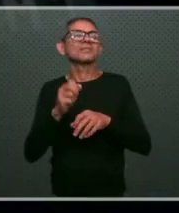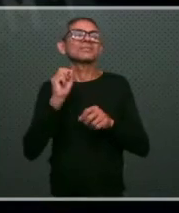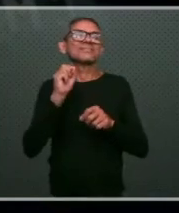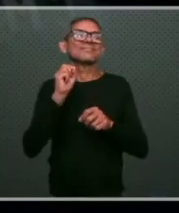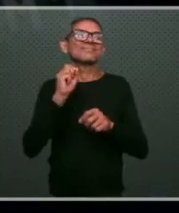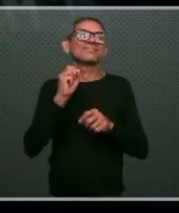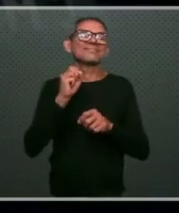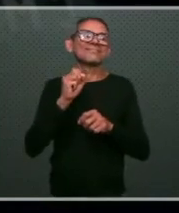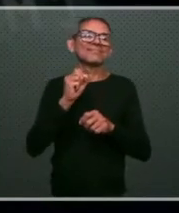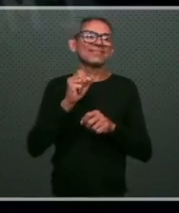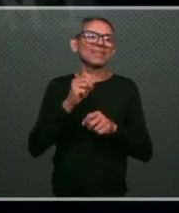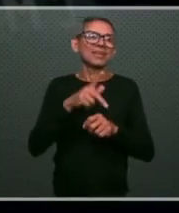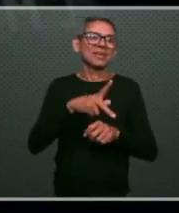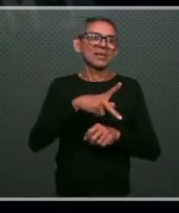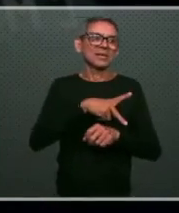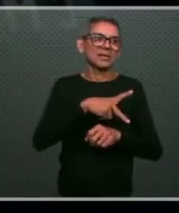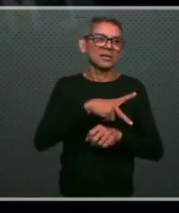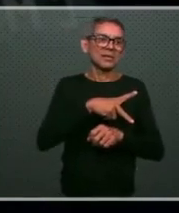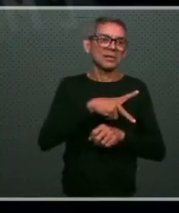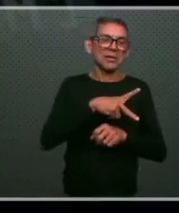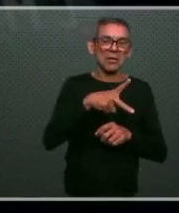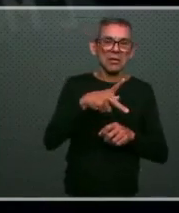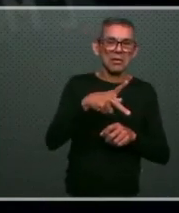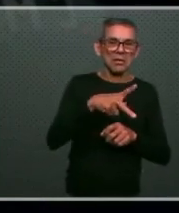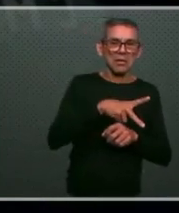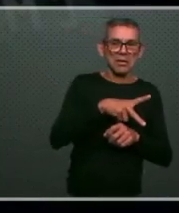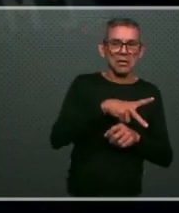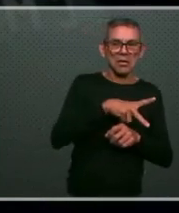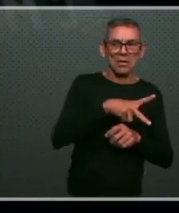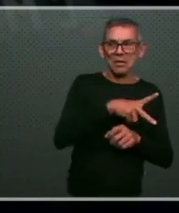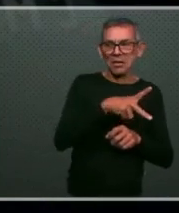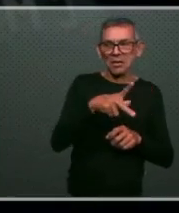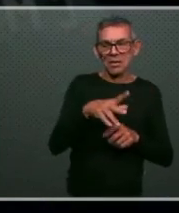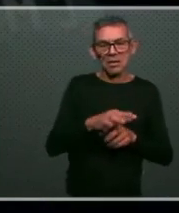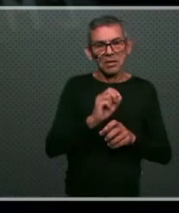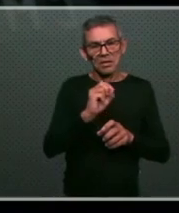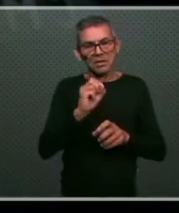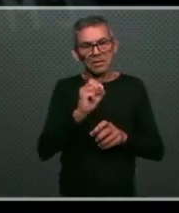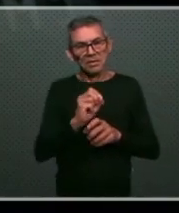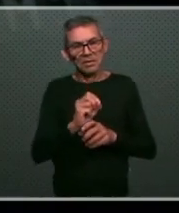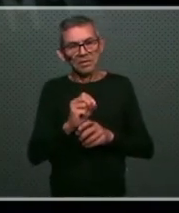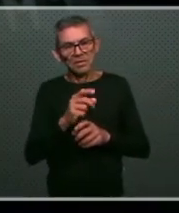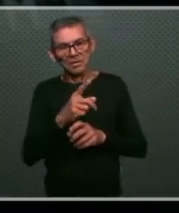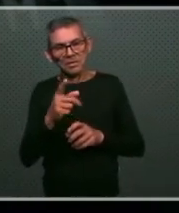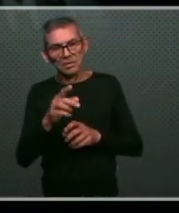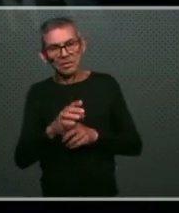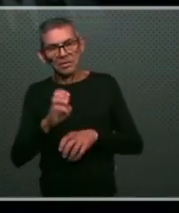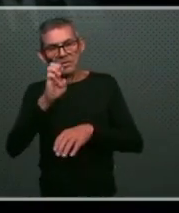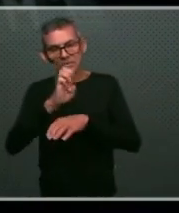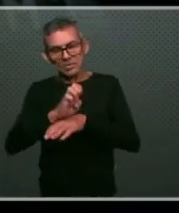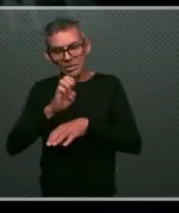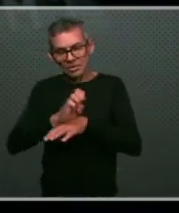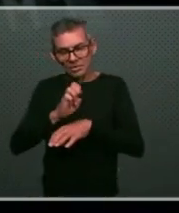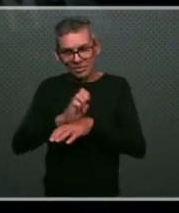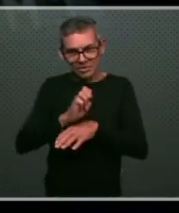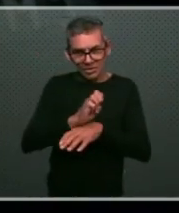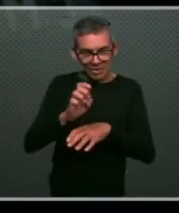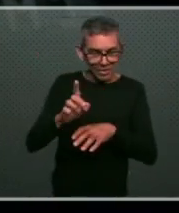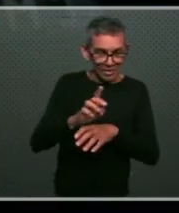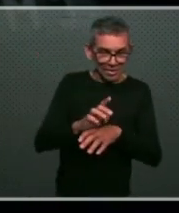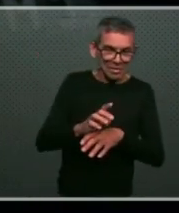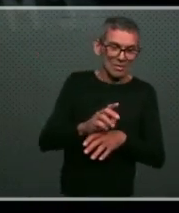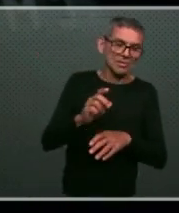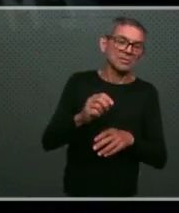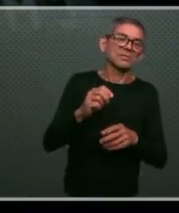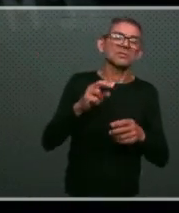Então, é privatização. Pode achar o sinônimo que Vossa Excelência queira. Mas é o seguinte, o Estado vai continuar fazendo o serviço bruto,